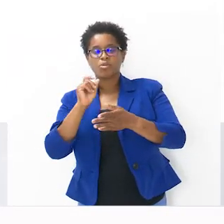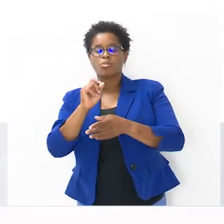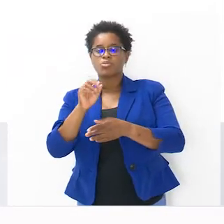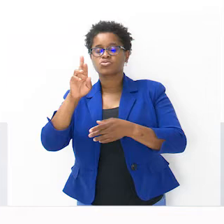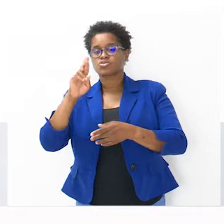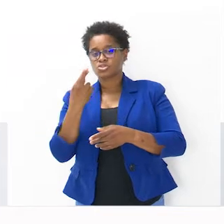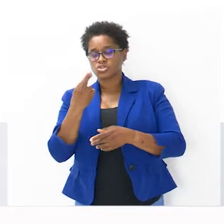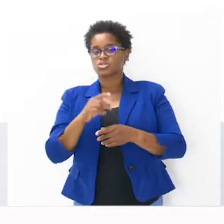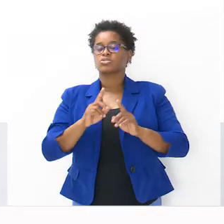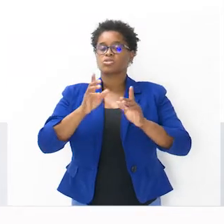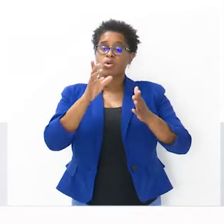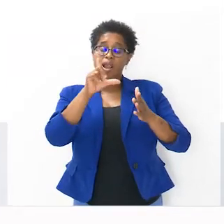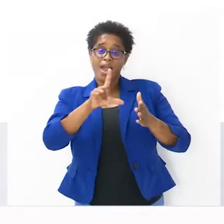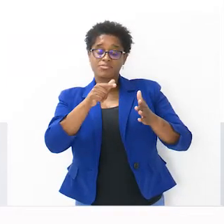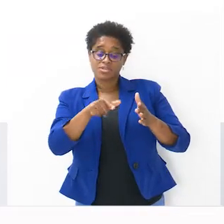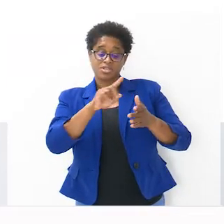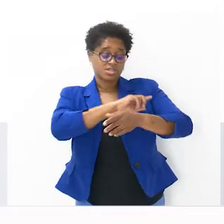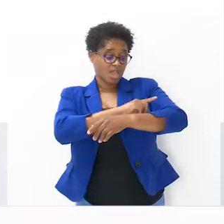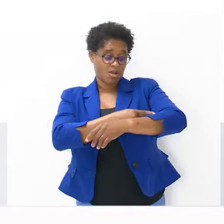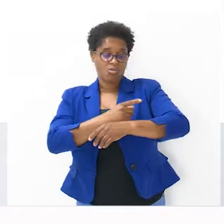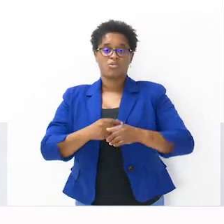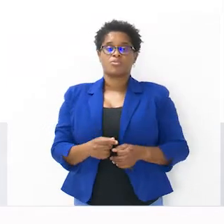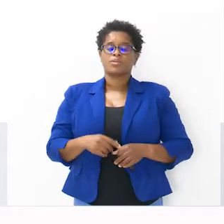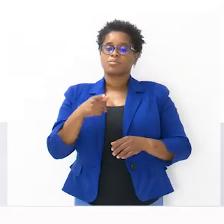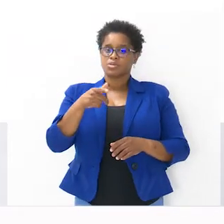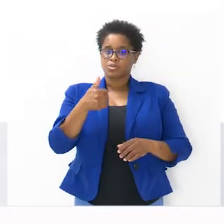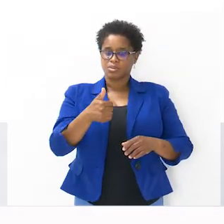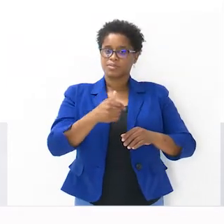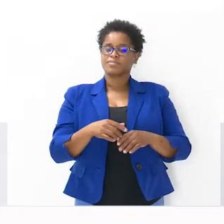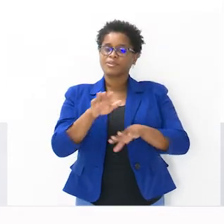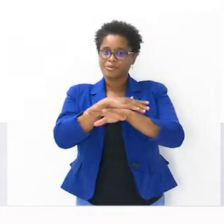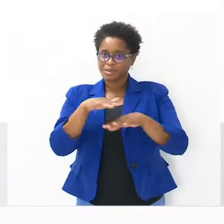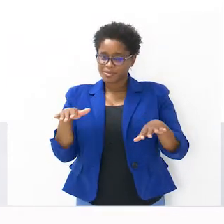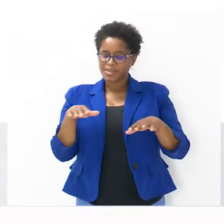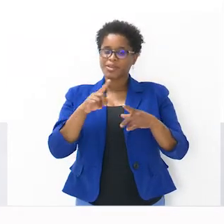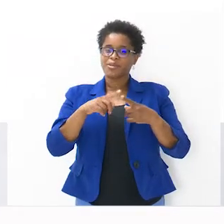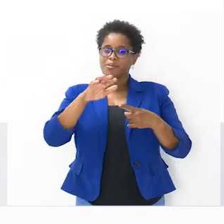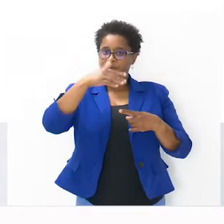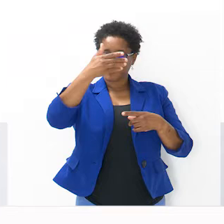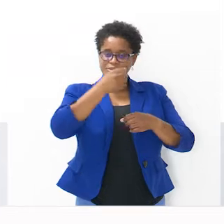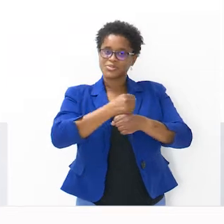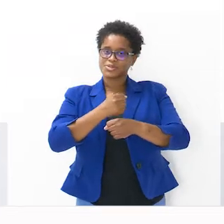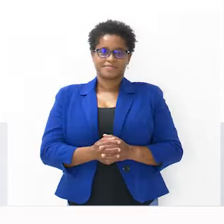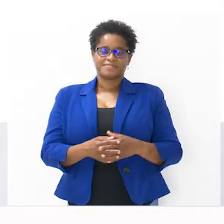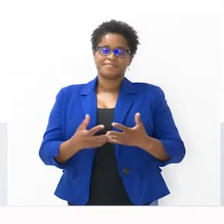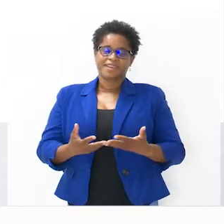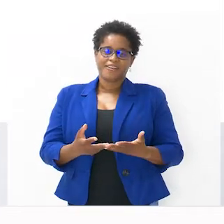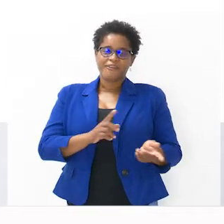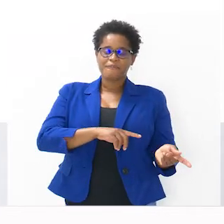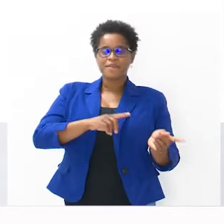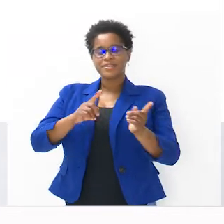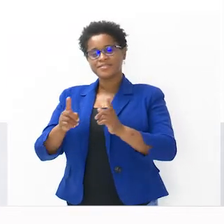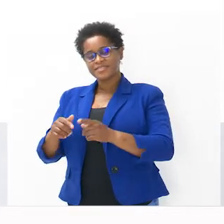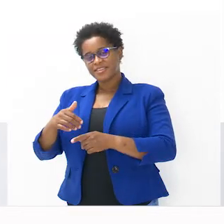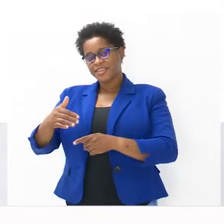X, que são os lados desse ângulo. Muito bem. Terminamos o primeiro exercício. Passaremos